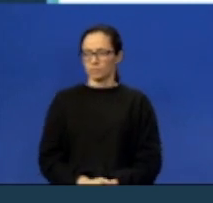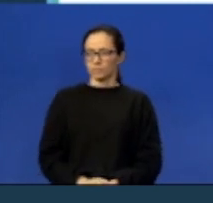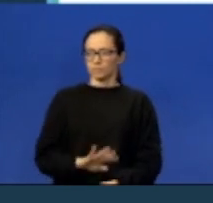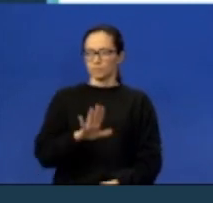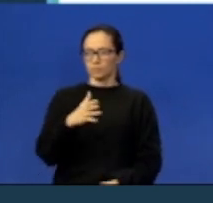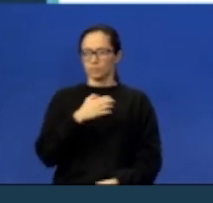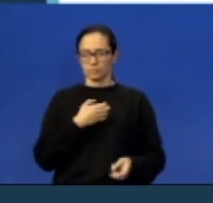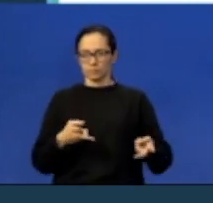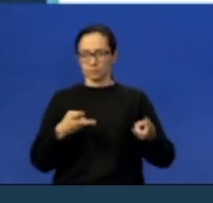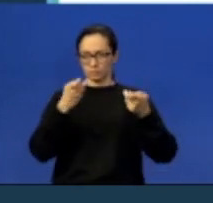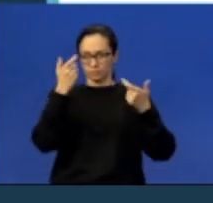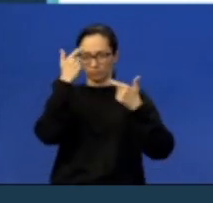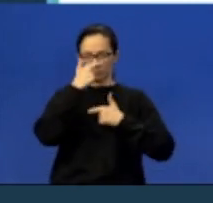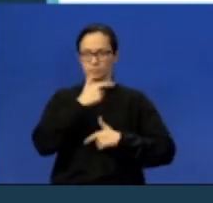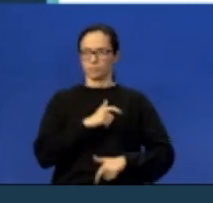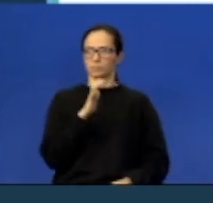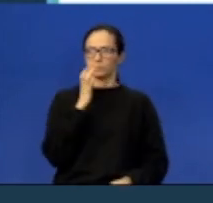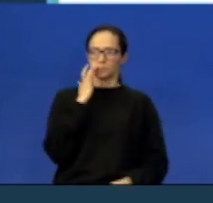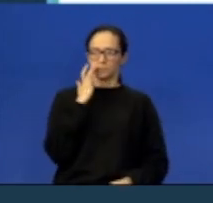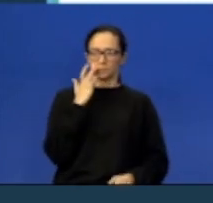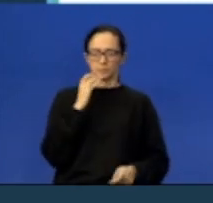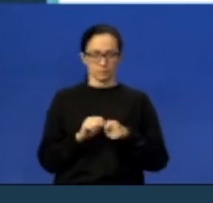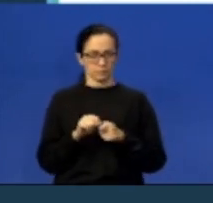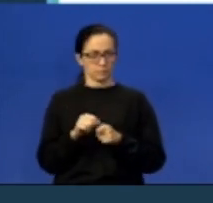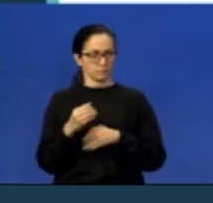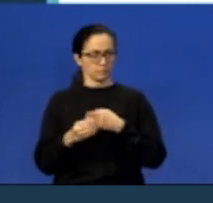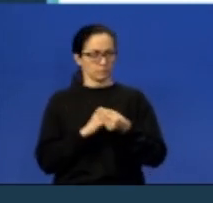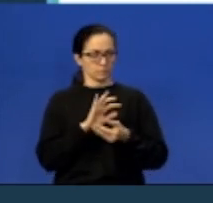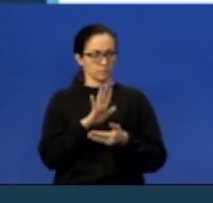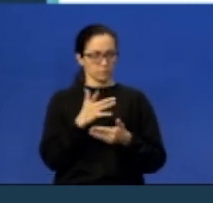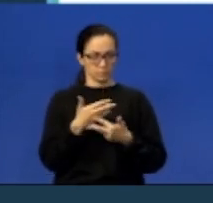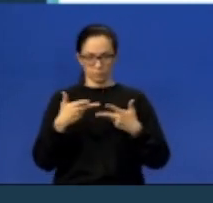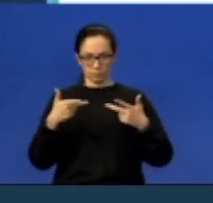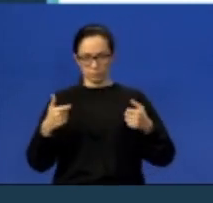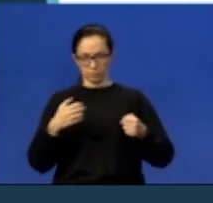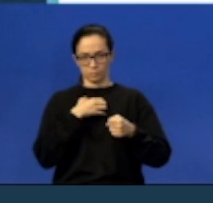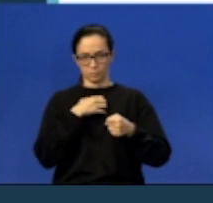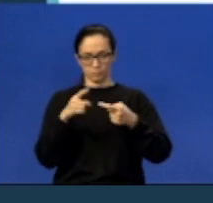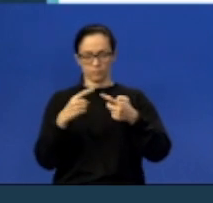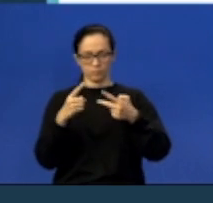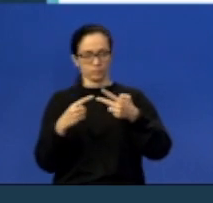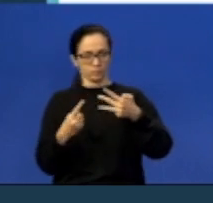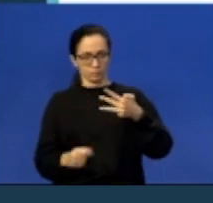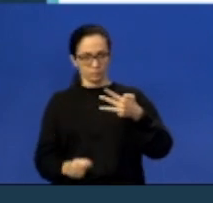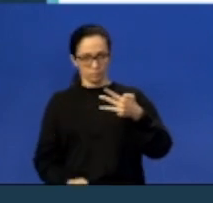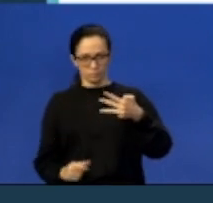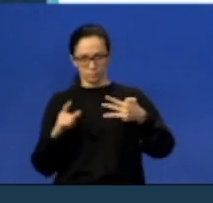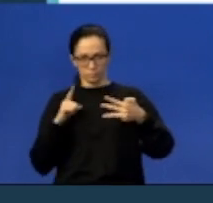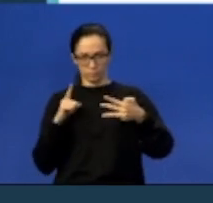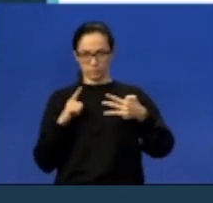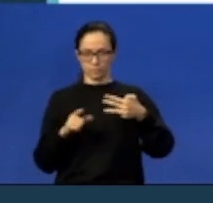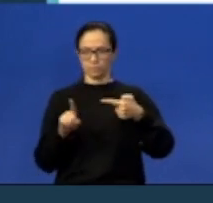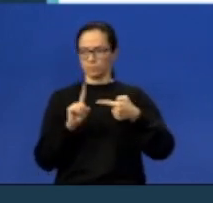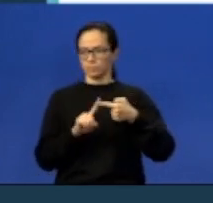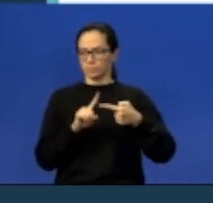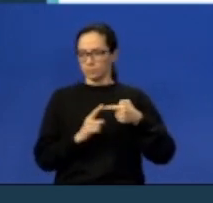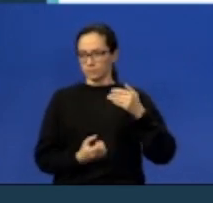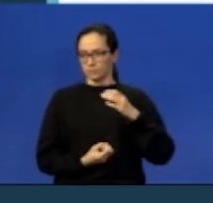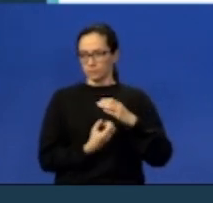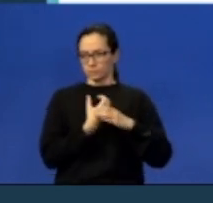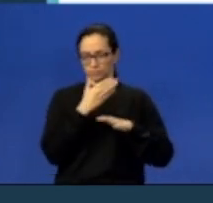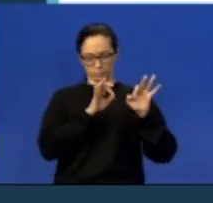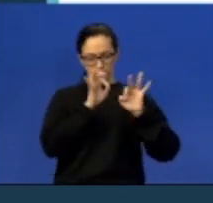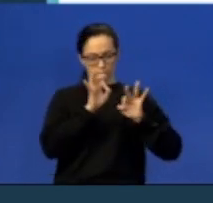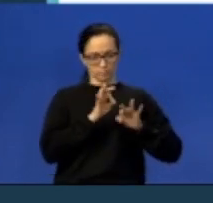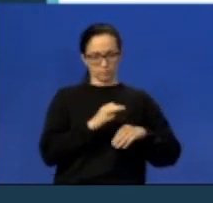ósseo aos diferentes tipos de estresse. Então, a gente pode ter três tipos de respostas, que seria a remodelagem do